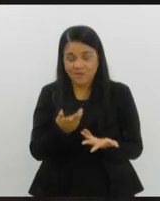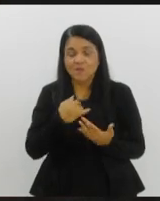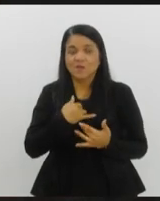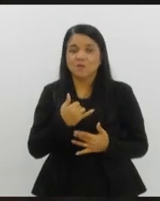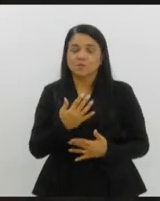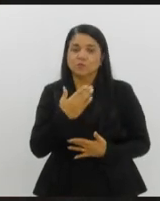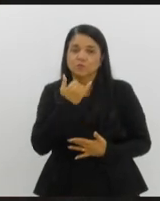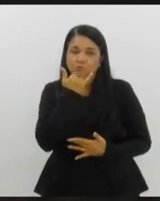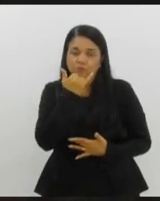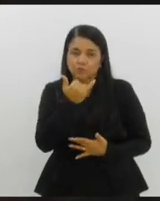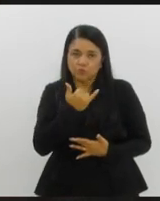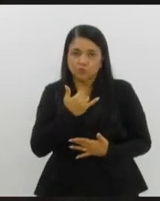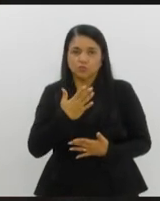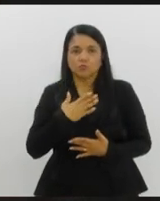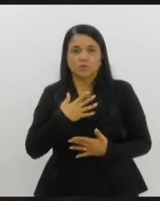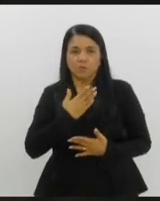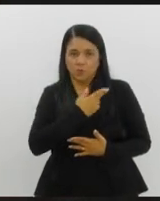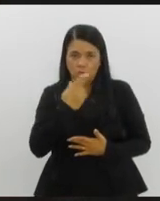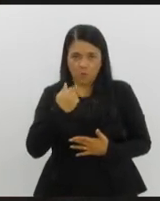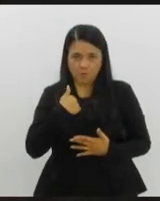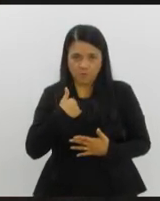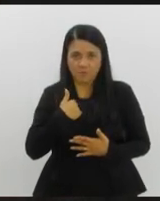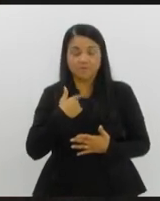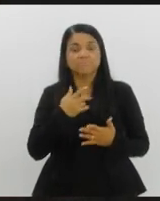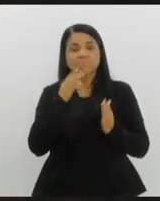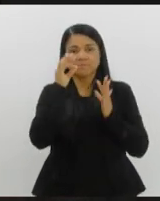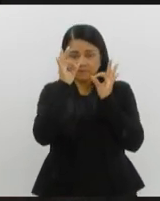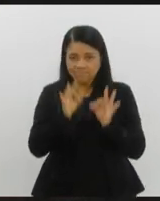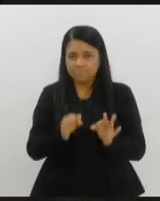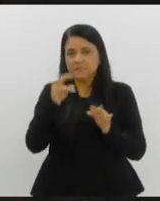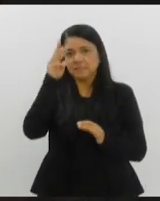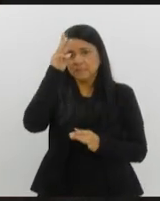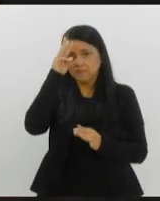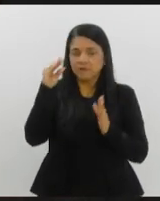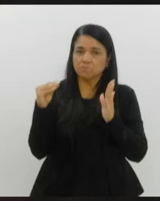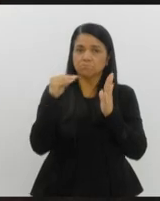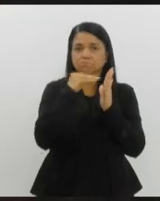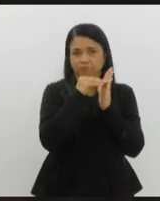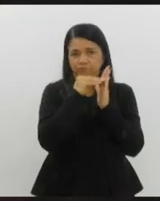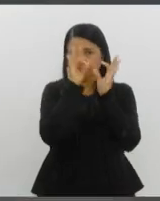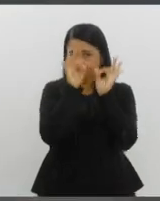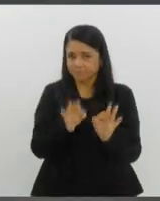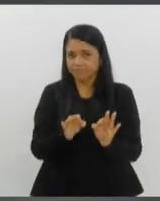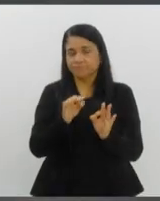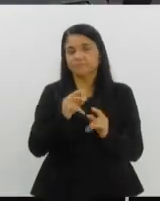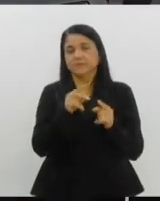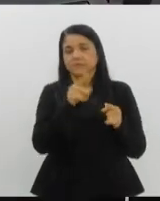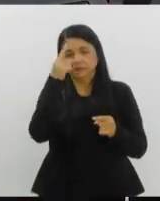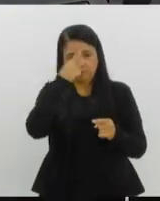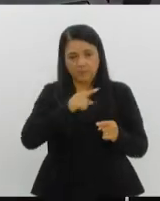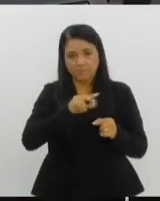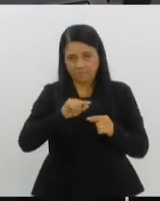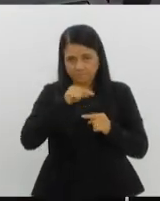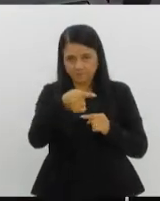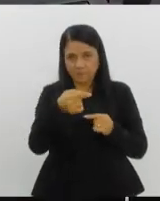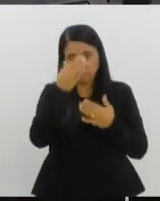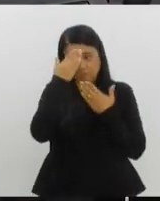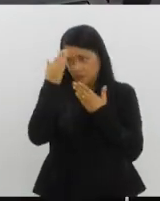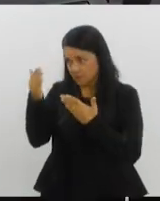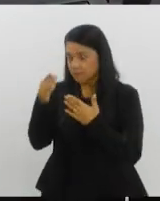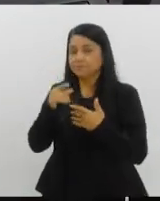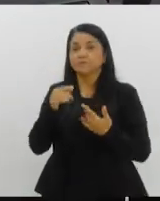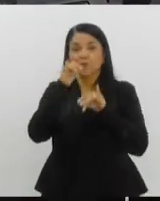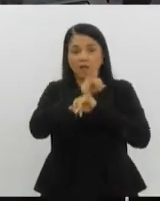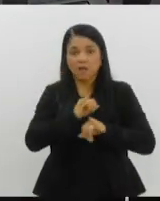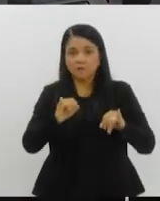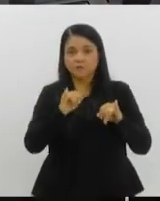presidência e lhe reafirmo que na terça-feira impreterivelmente estará na pauta. Obrigado, presidente. Obrigado.